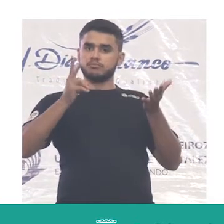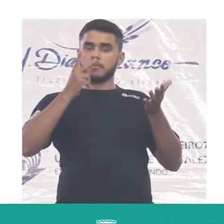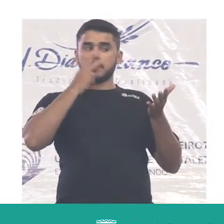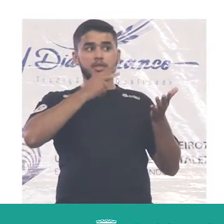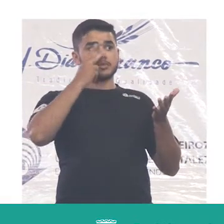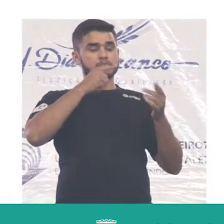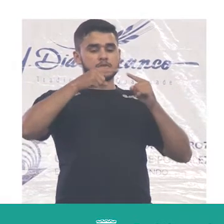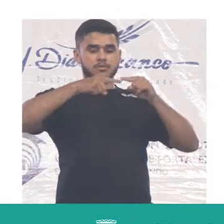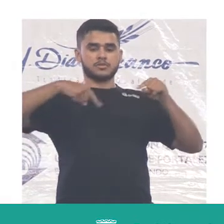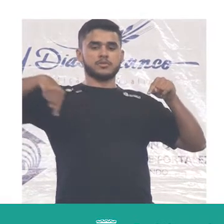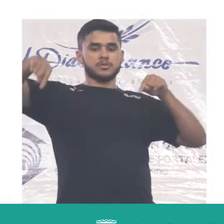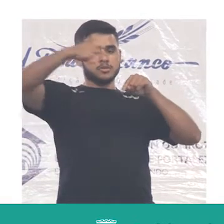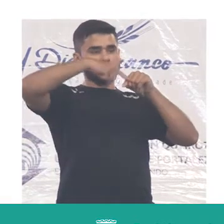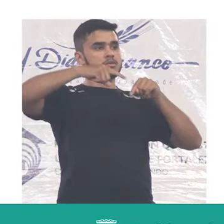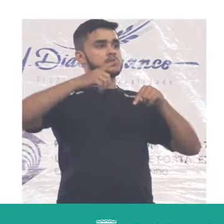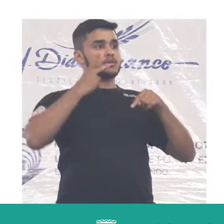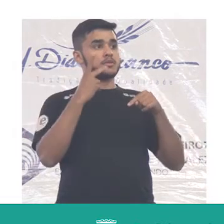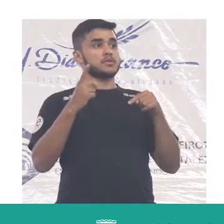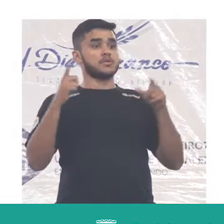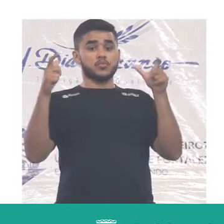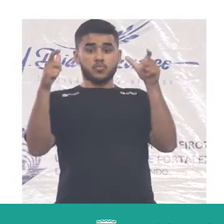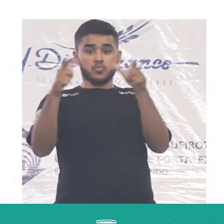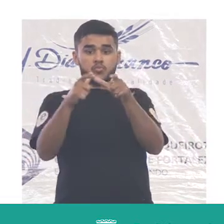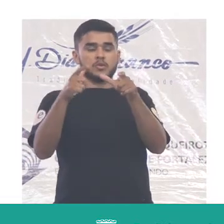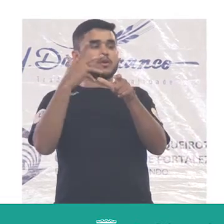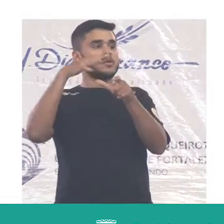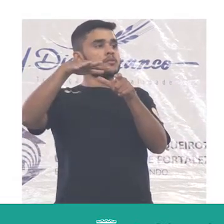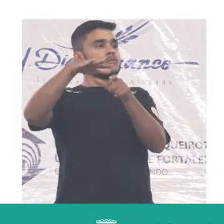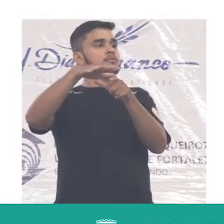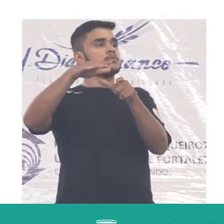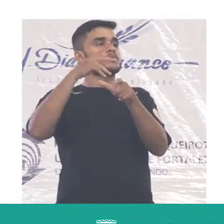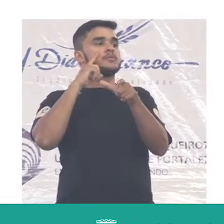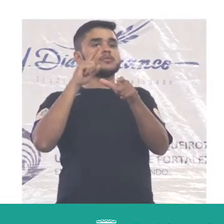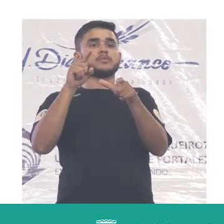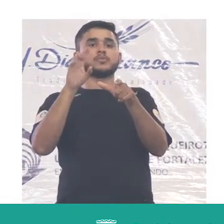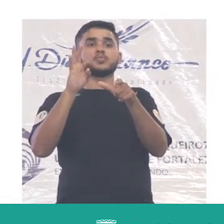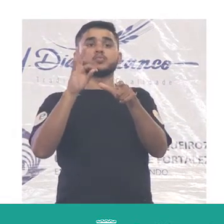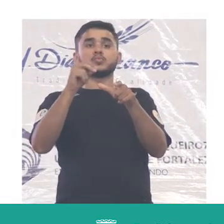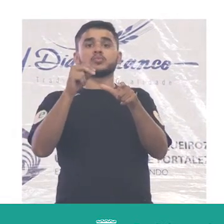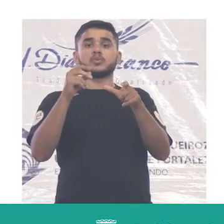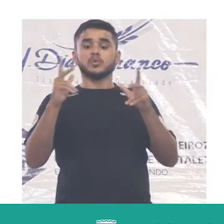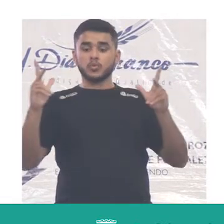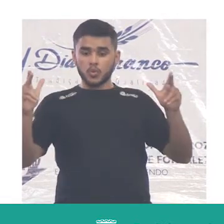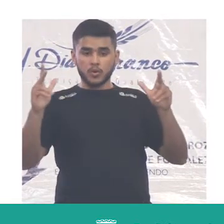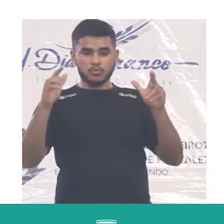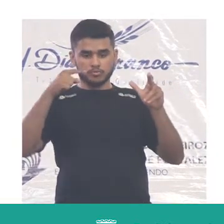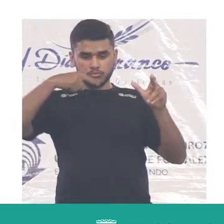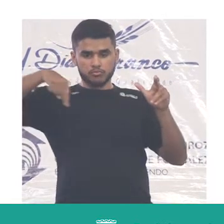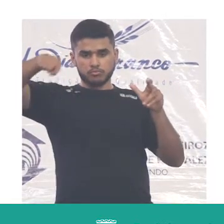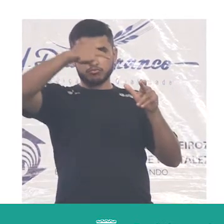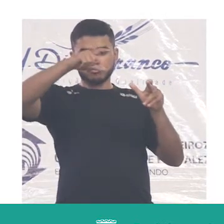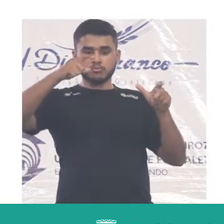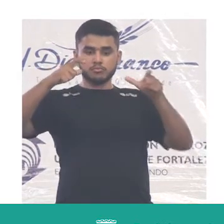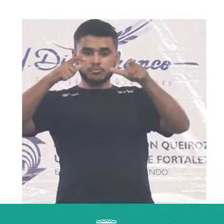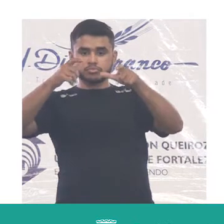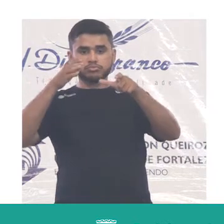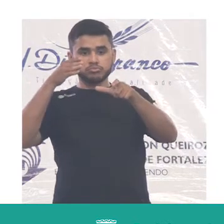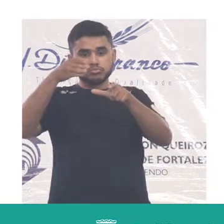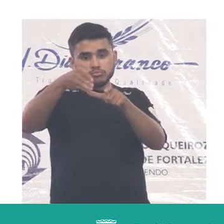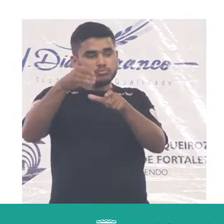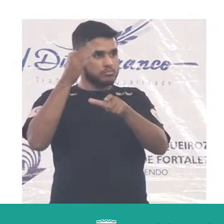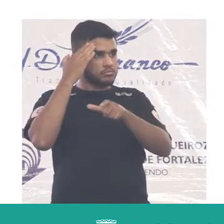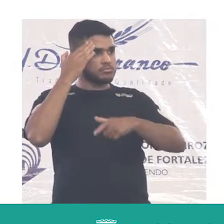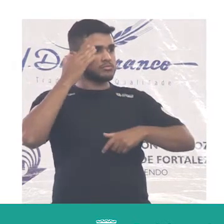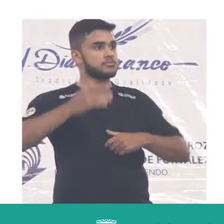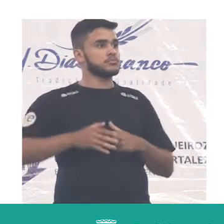base estará no fundo e com o centro da base coincidido com o centro do fundo da piscina. É